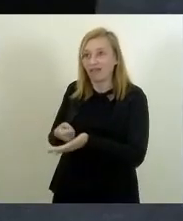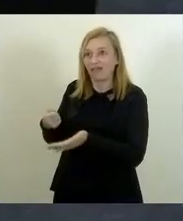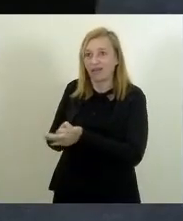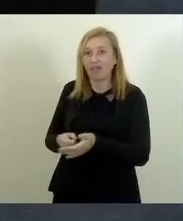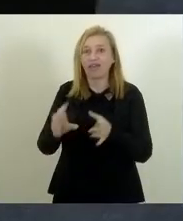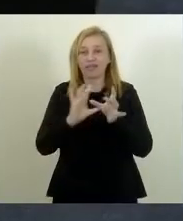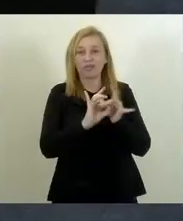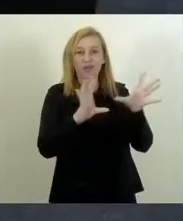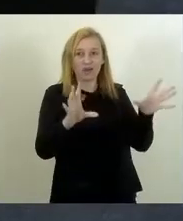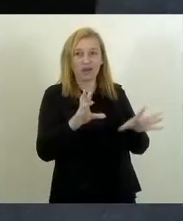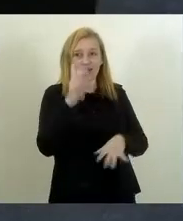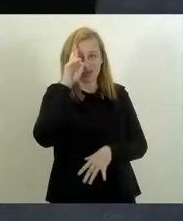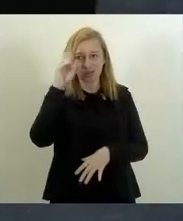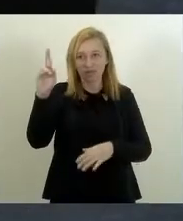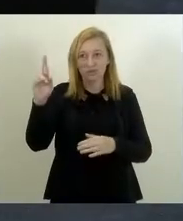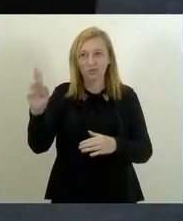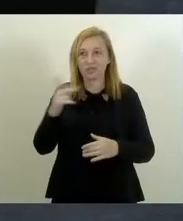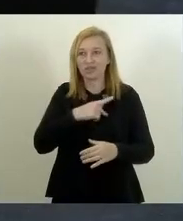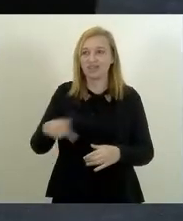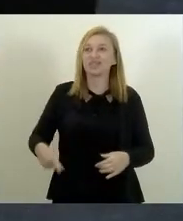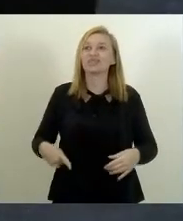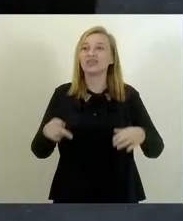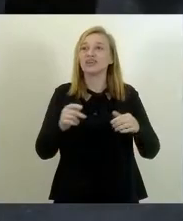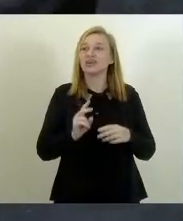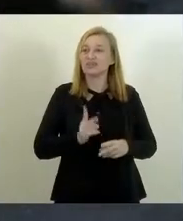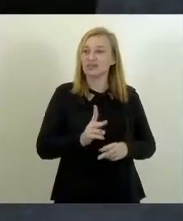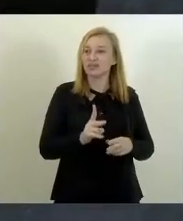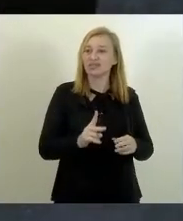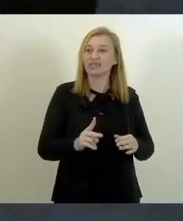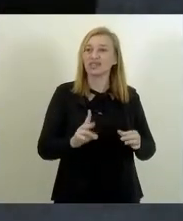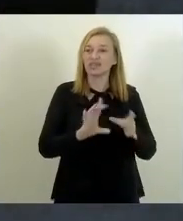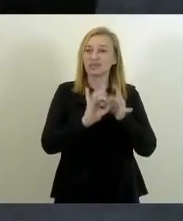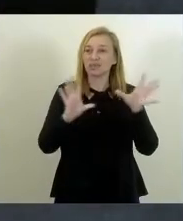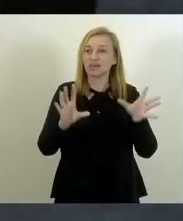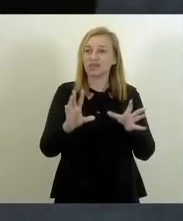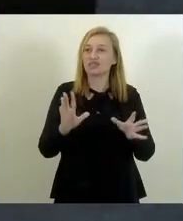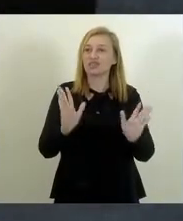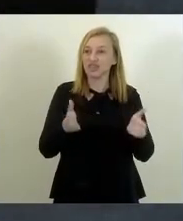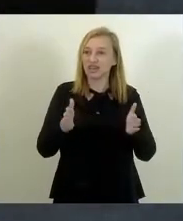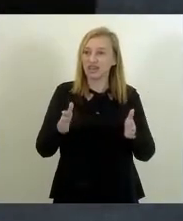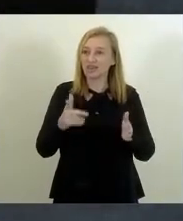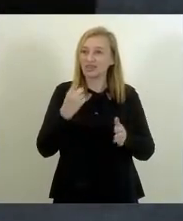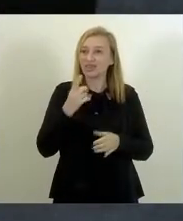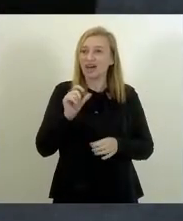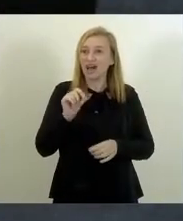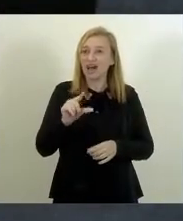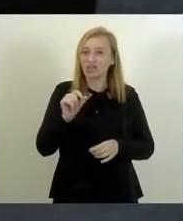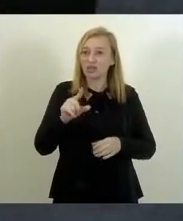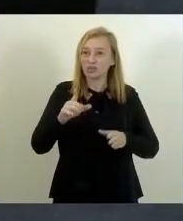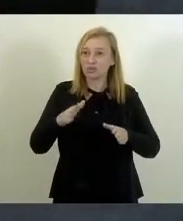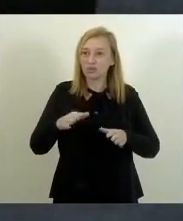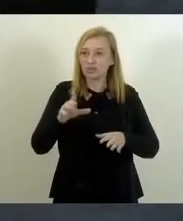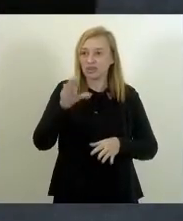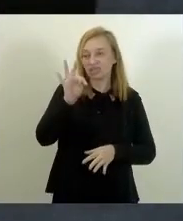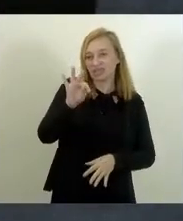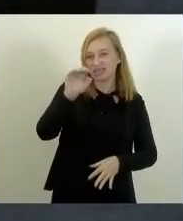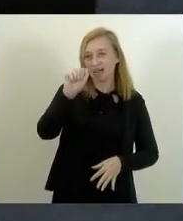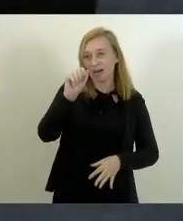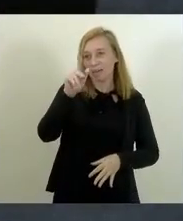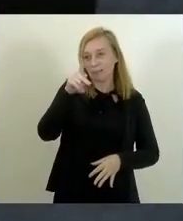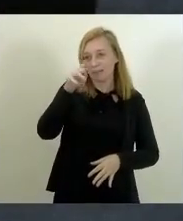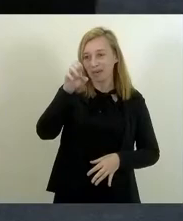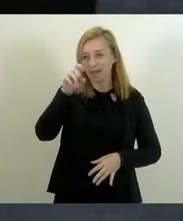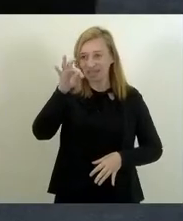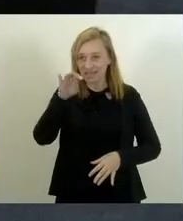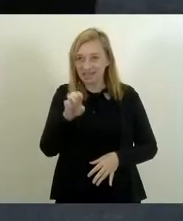democrata, fará essa democracia, já está se habituando aqui com o tapete azul. Tenho certeza que em Brasília Vossa